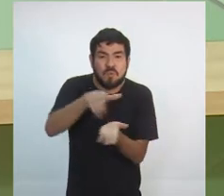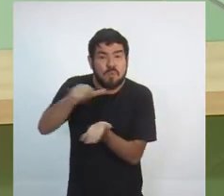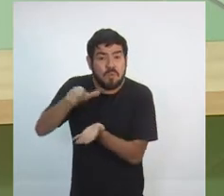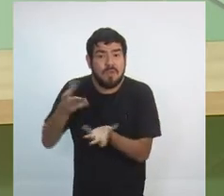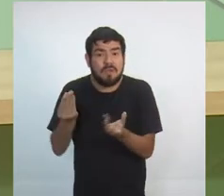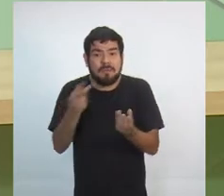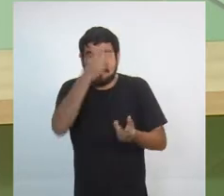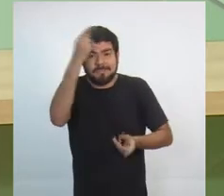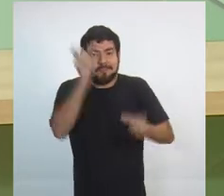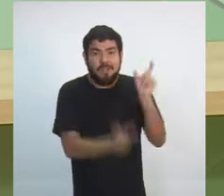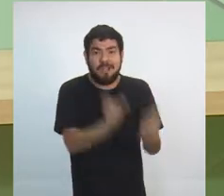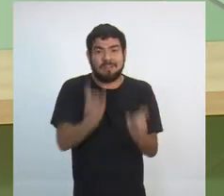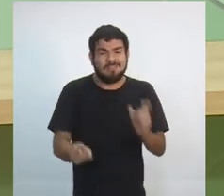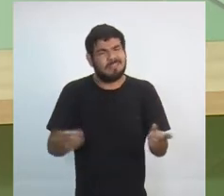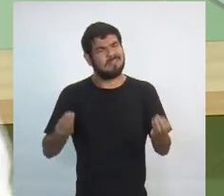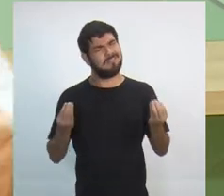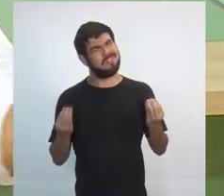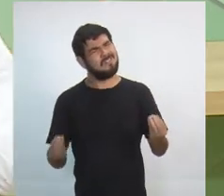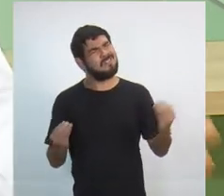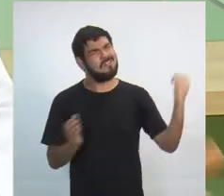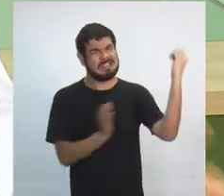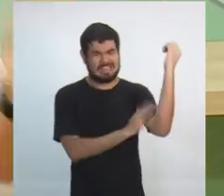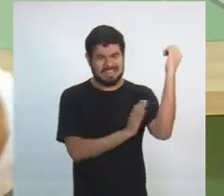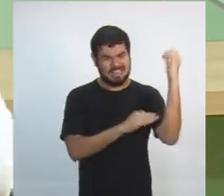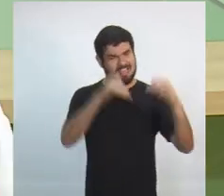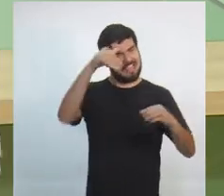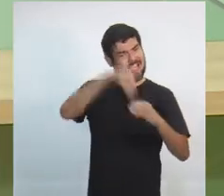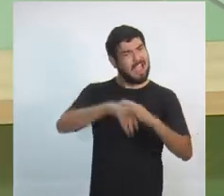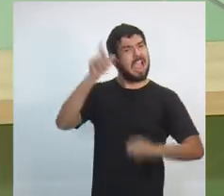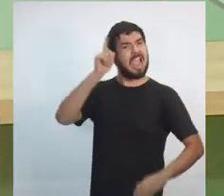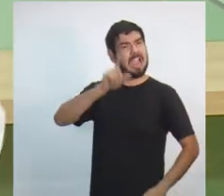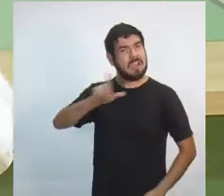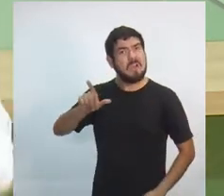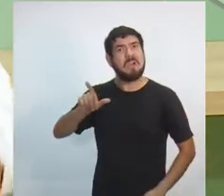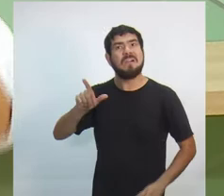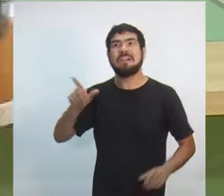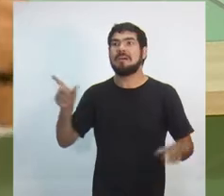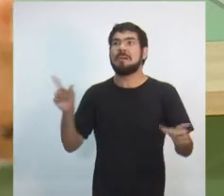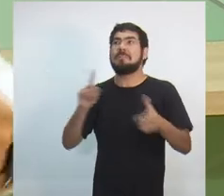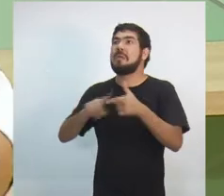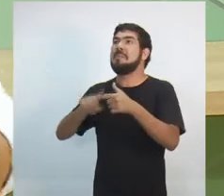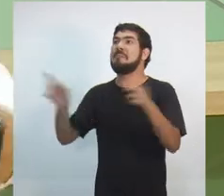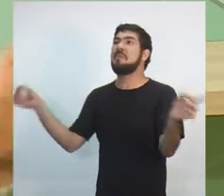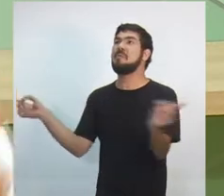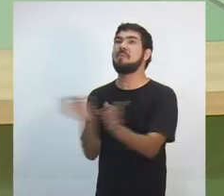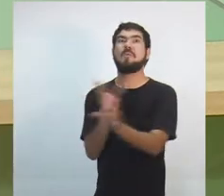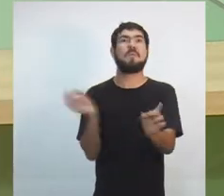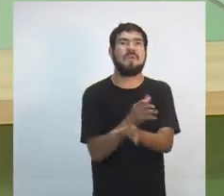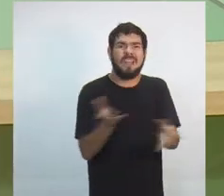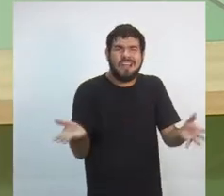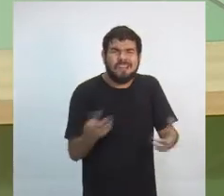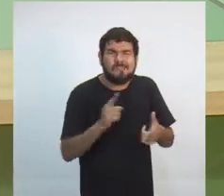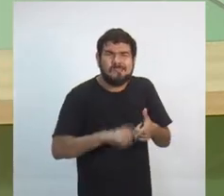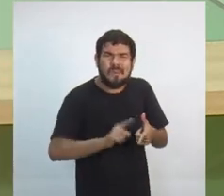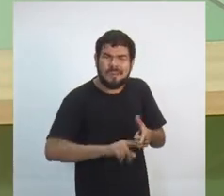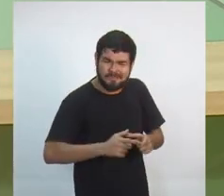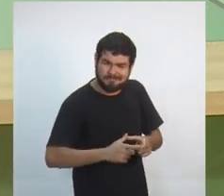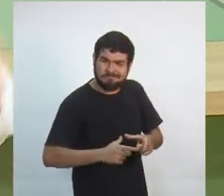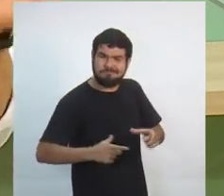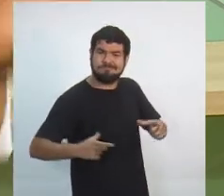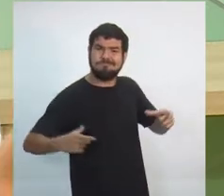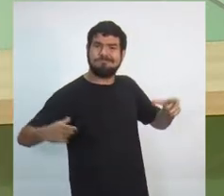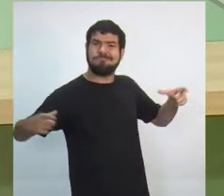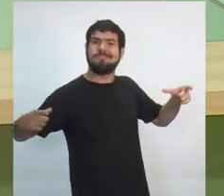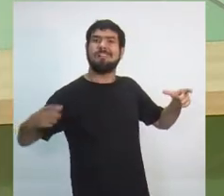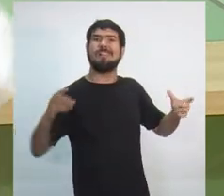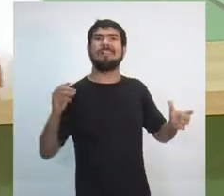eleito para resolver os problemas está criando os problemas, os maiores problemas que poderiam causar, que é o desemprego, a